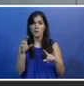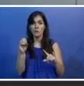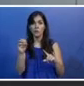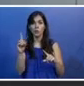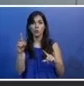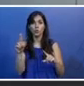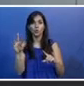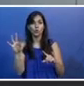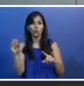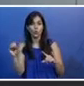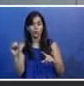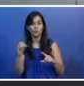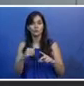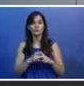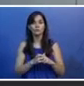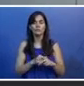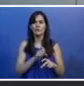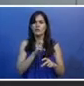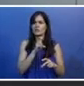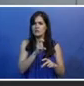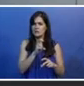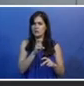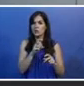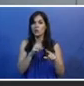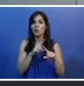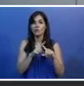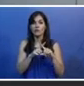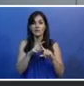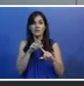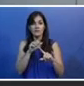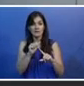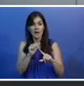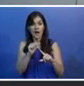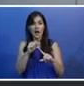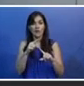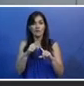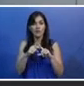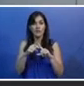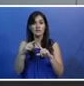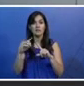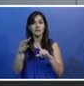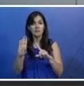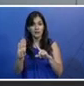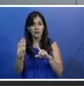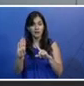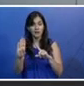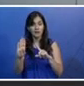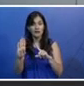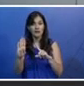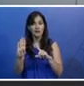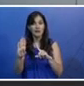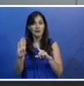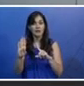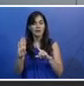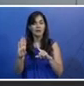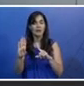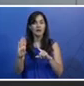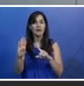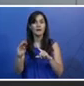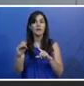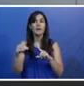5 vezes o A vezes o B. Como ele está ao quadrado, repete duas